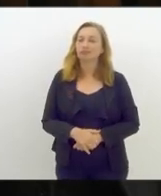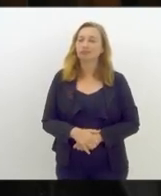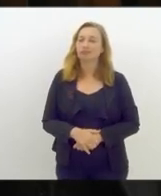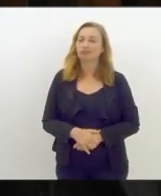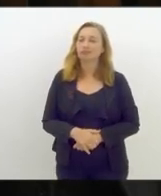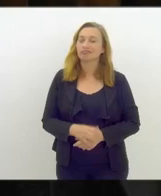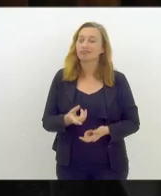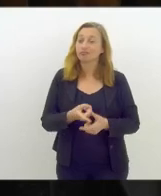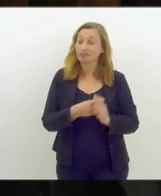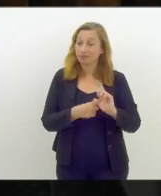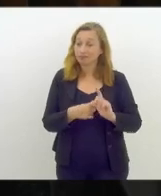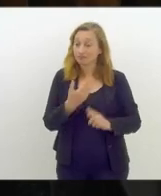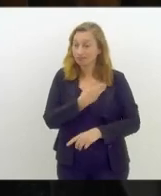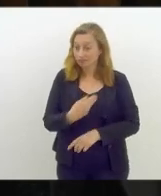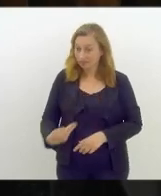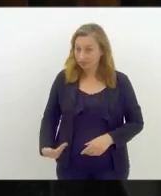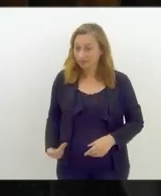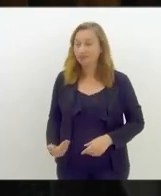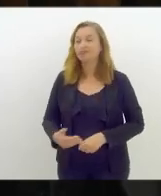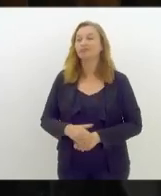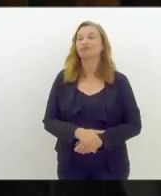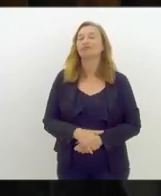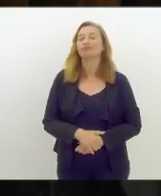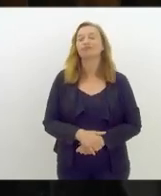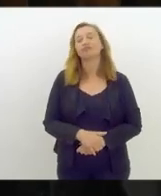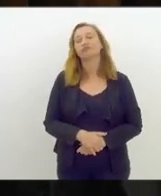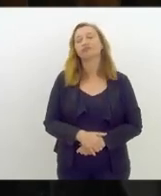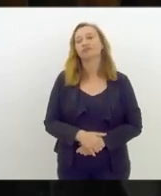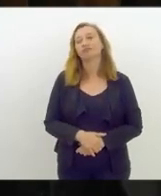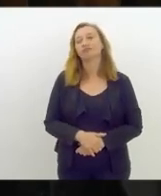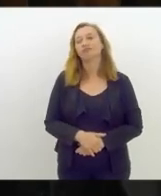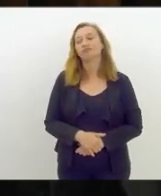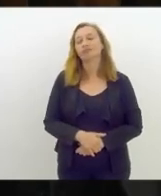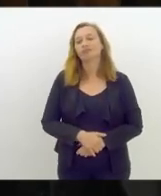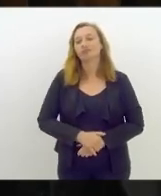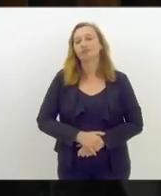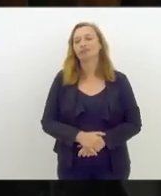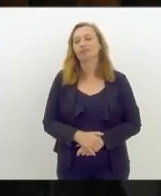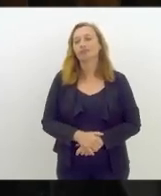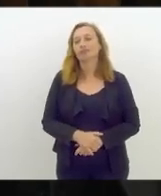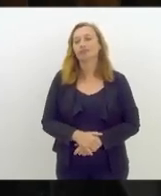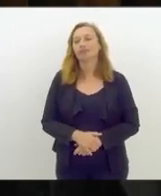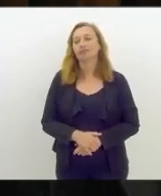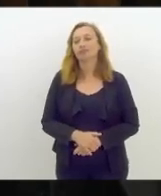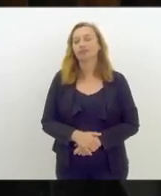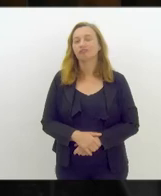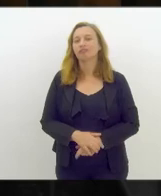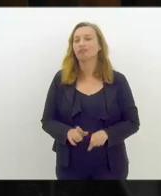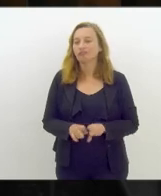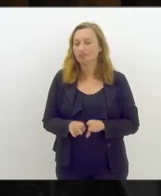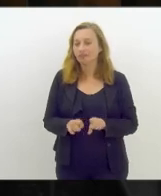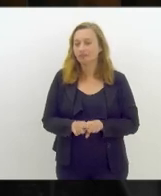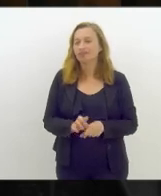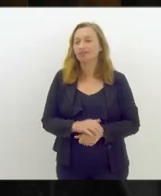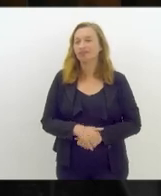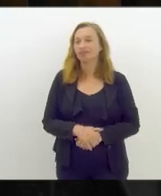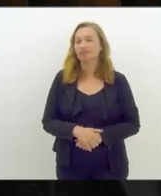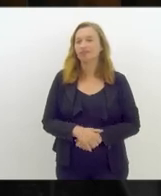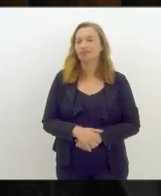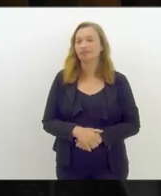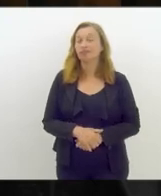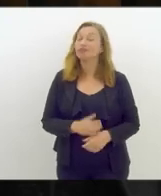da dívida do Estado com a União. Temos ainda